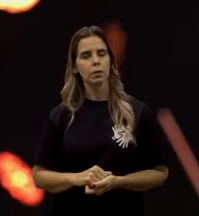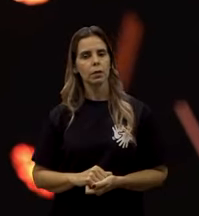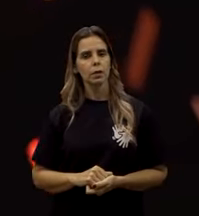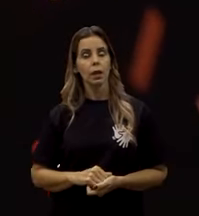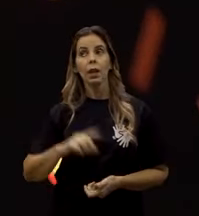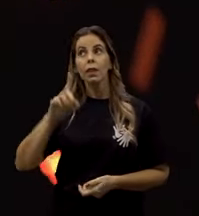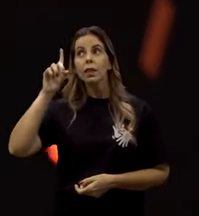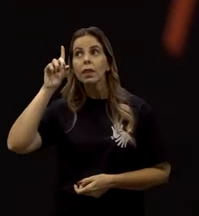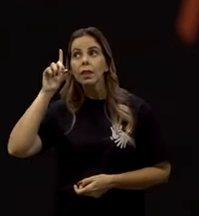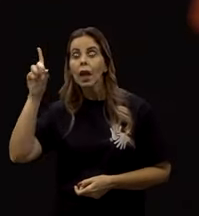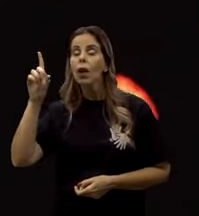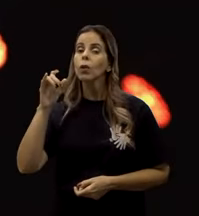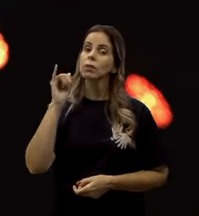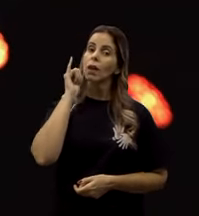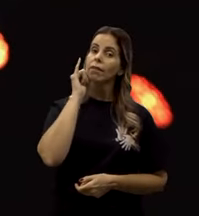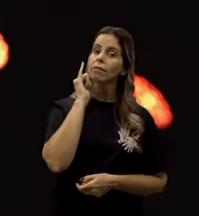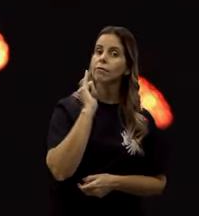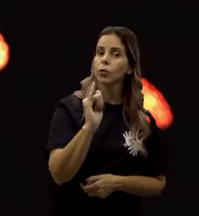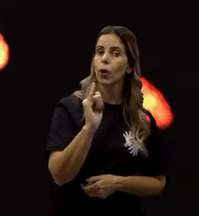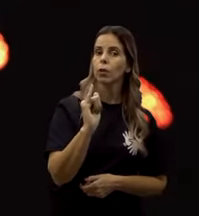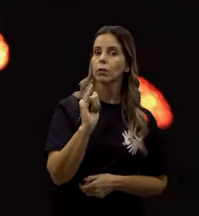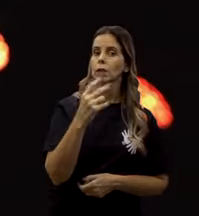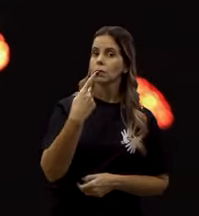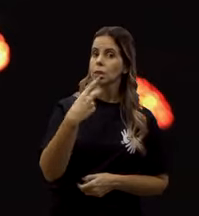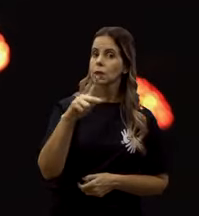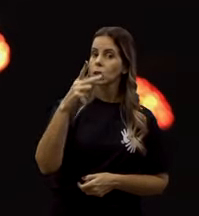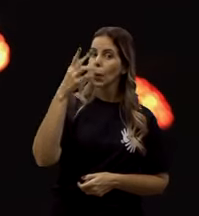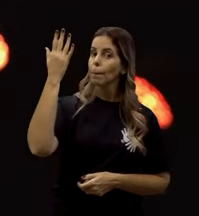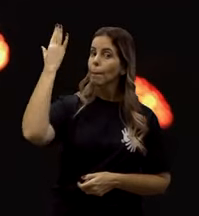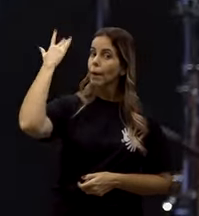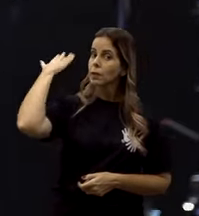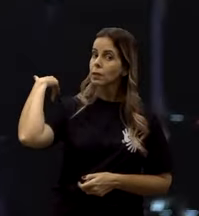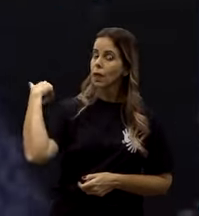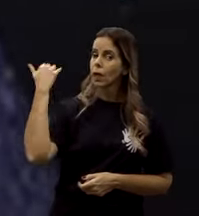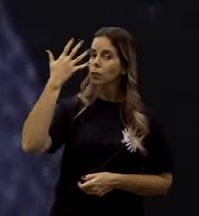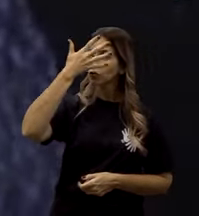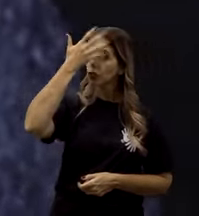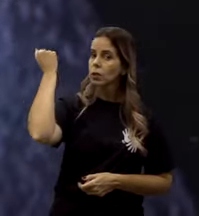O próprio Deus disse do teu passado não me lembrarei mais